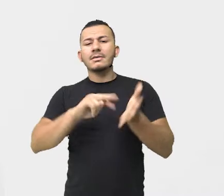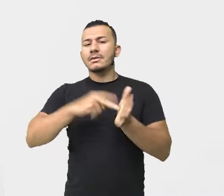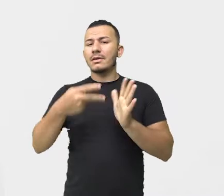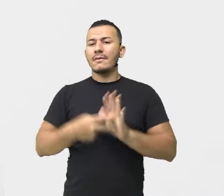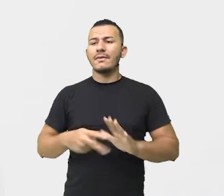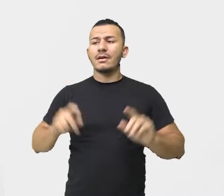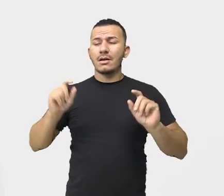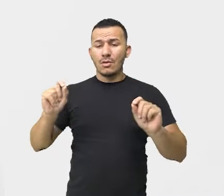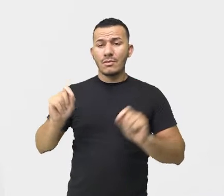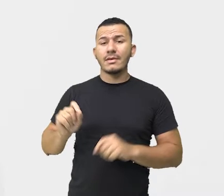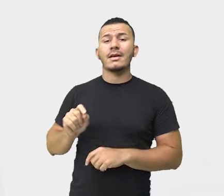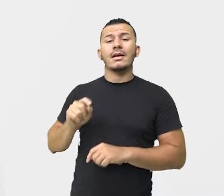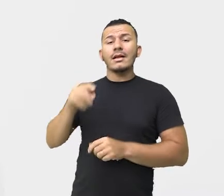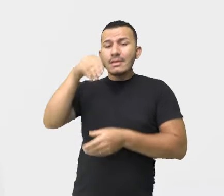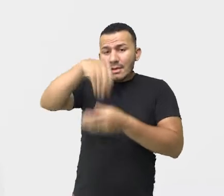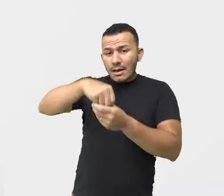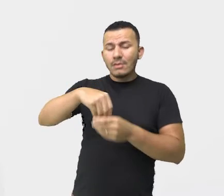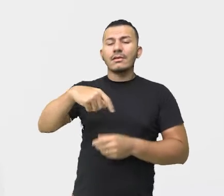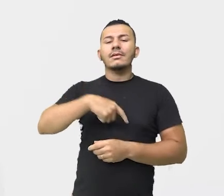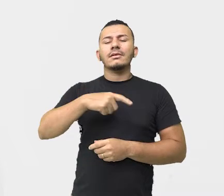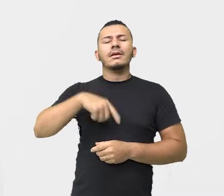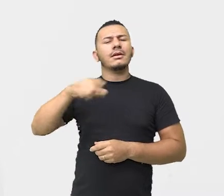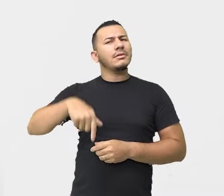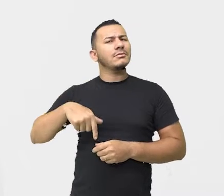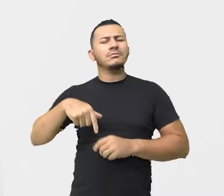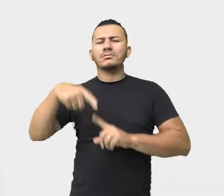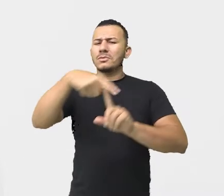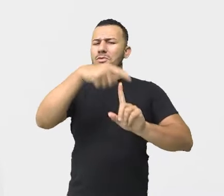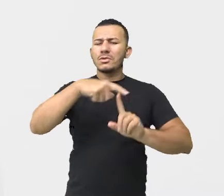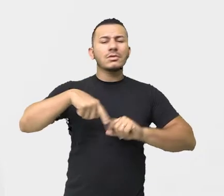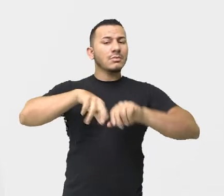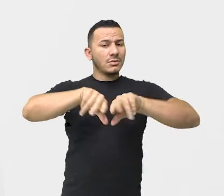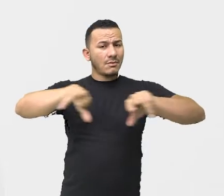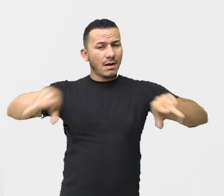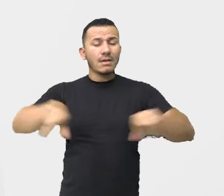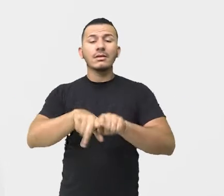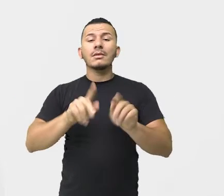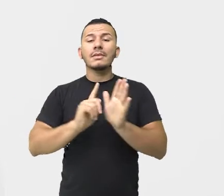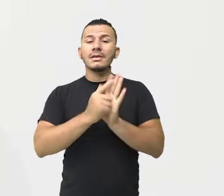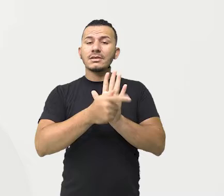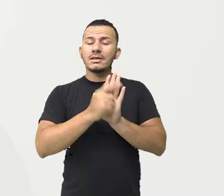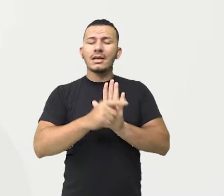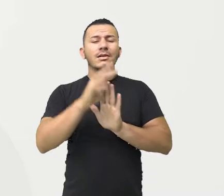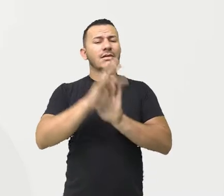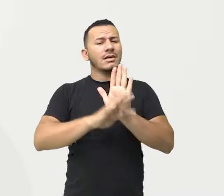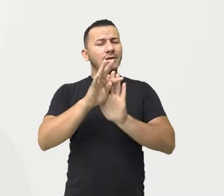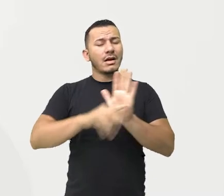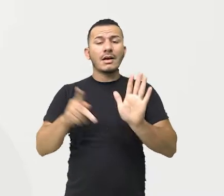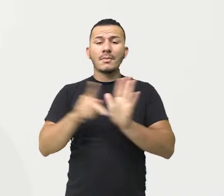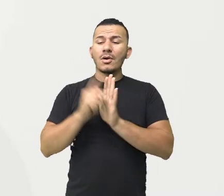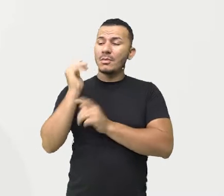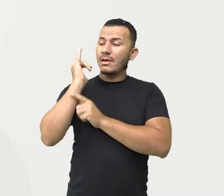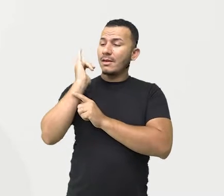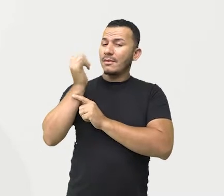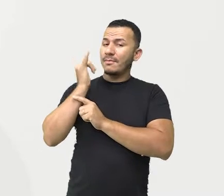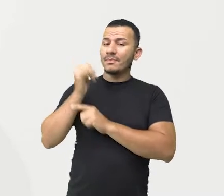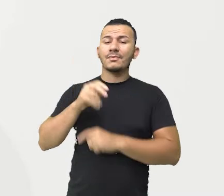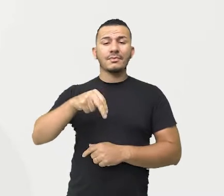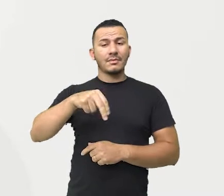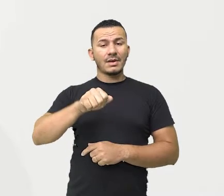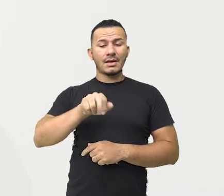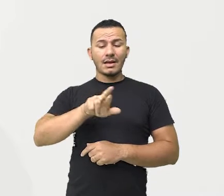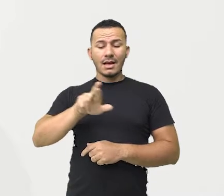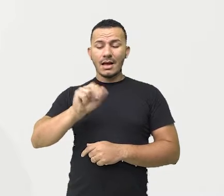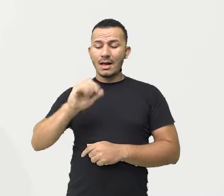vamos sempre encontrar em vários tipos, em vários gêneros textuais que são narrativos.